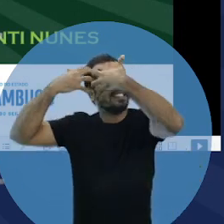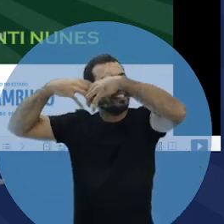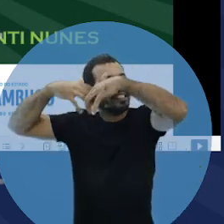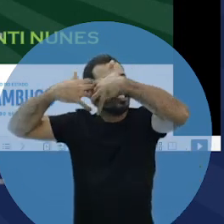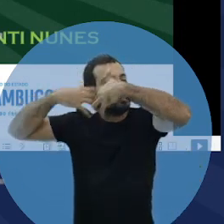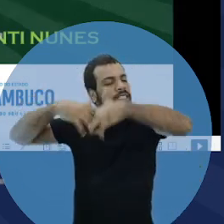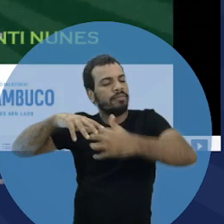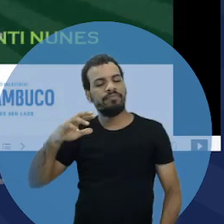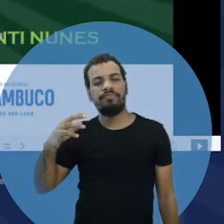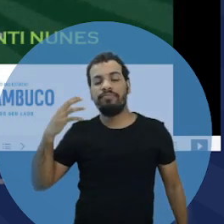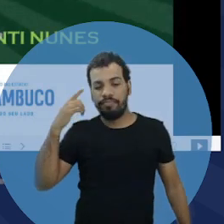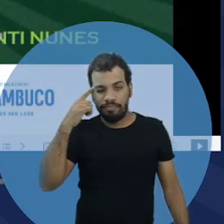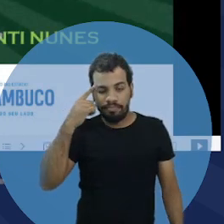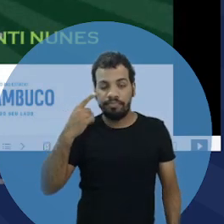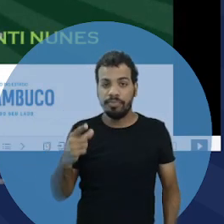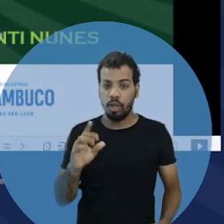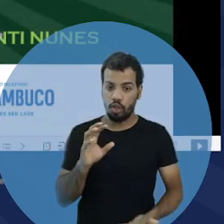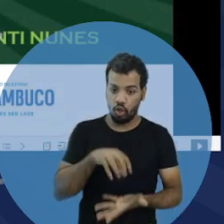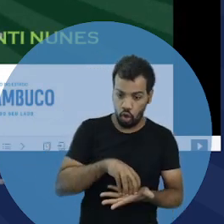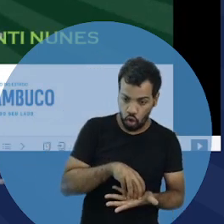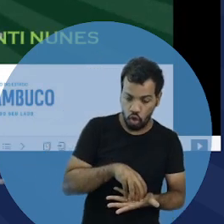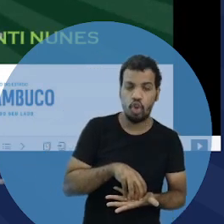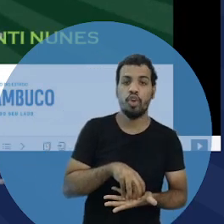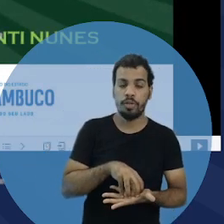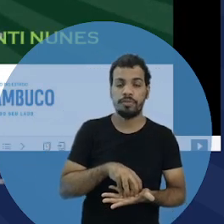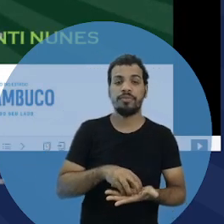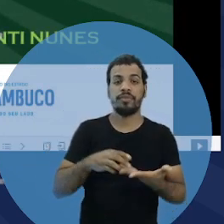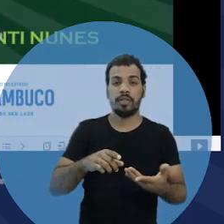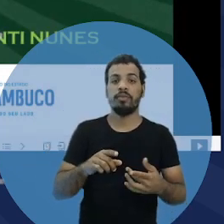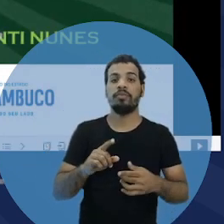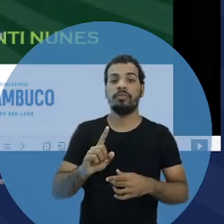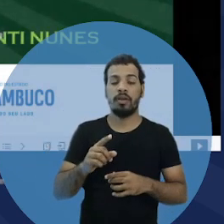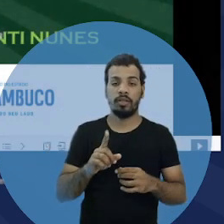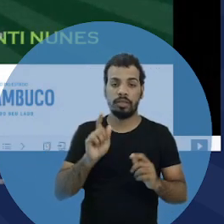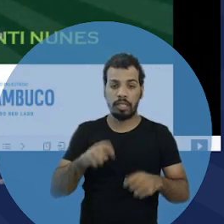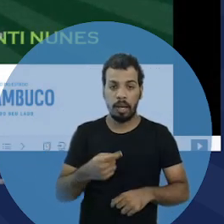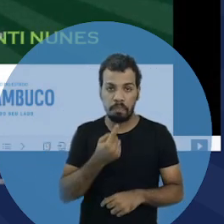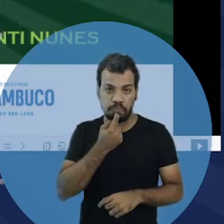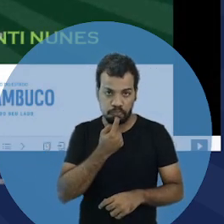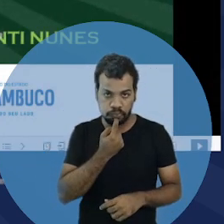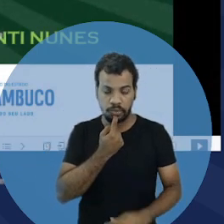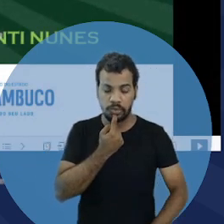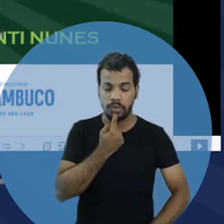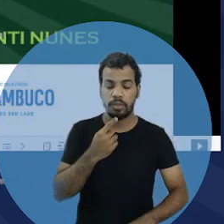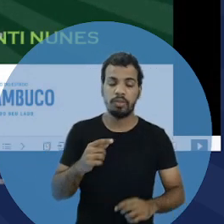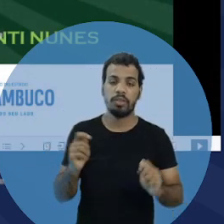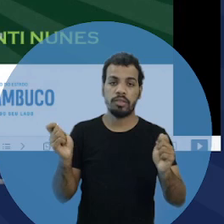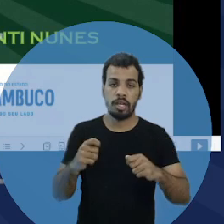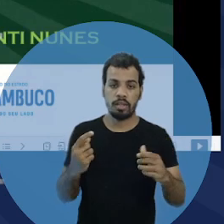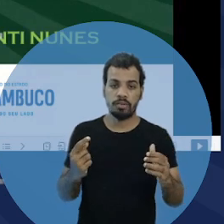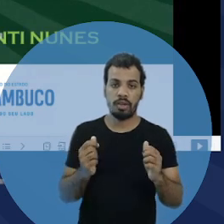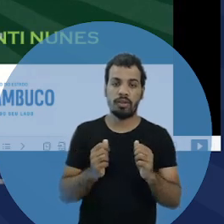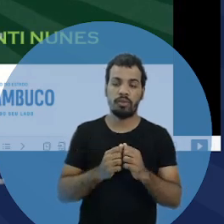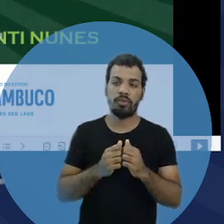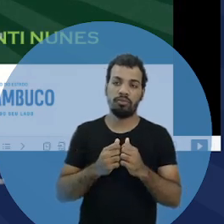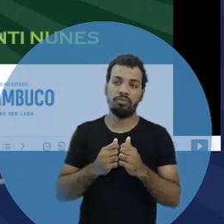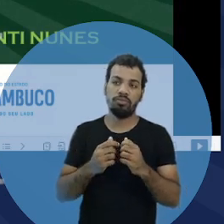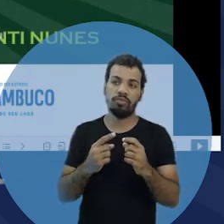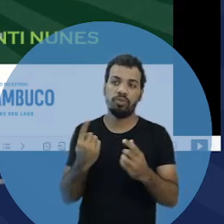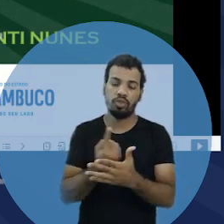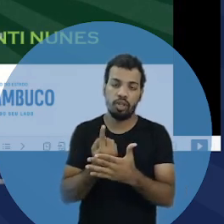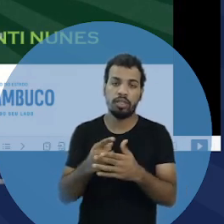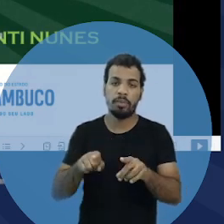como o NEG, poderia estar mais próximo, apesar do isolamento e do afastamento social. Então, o Papo de Pretas